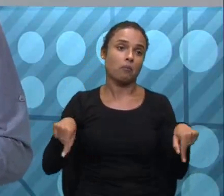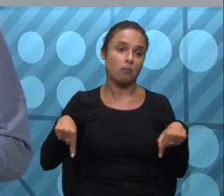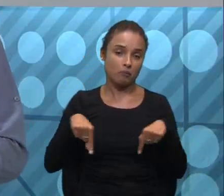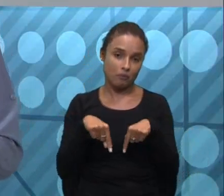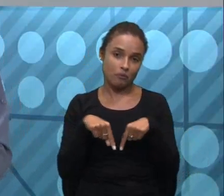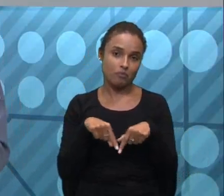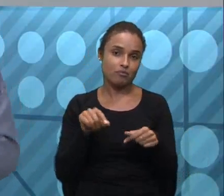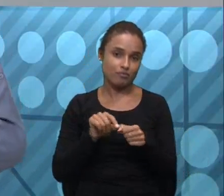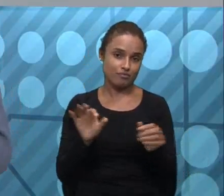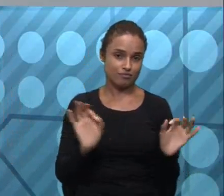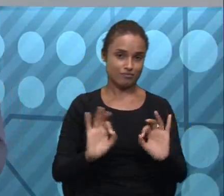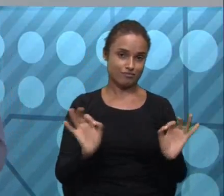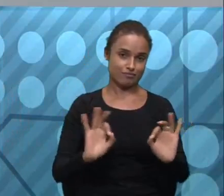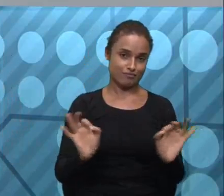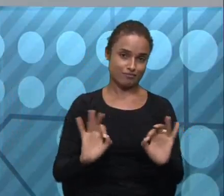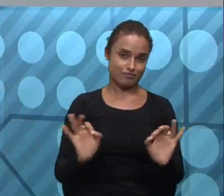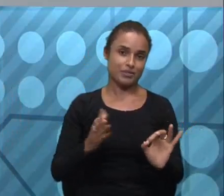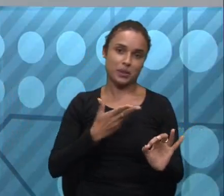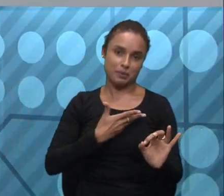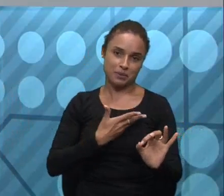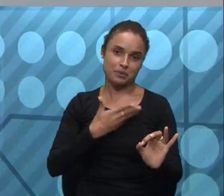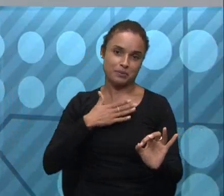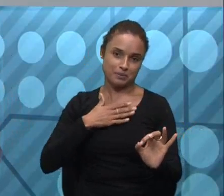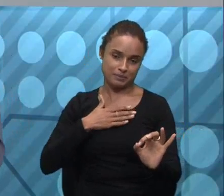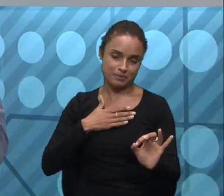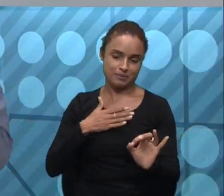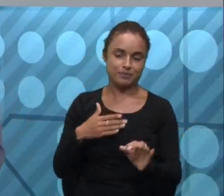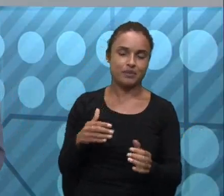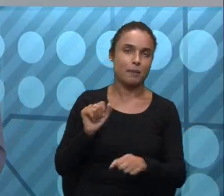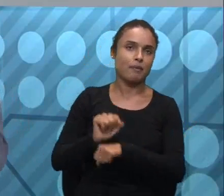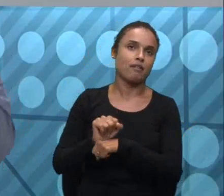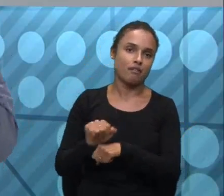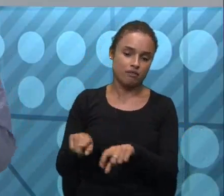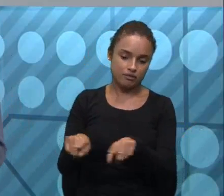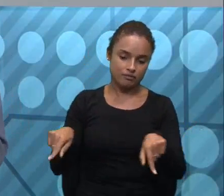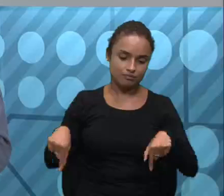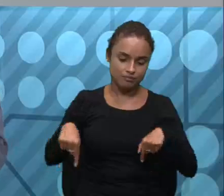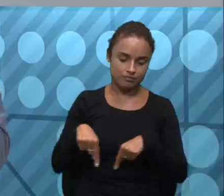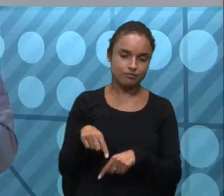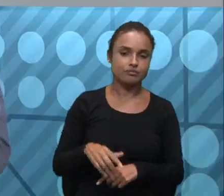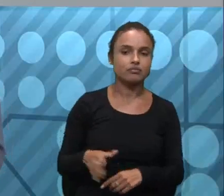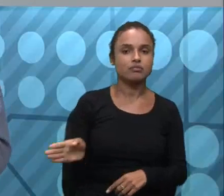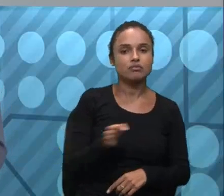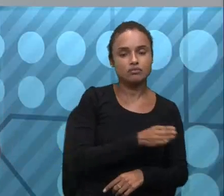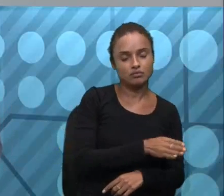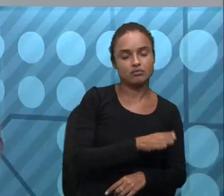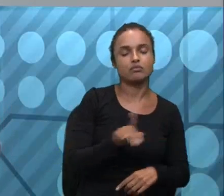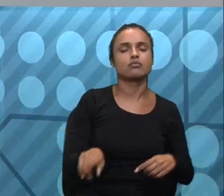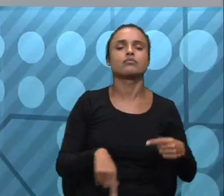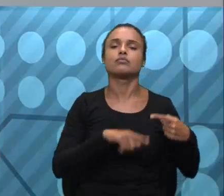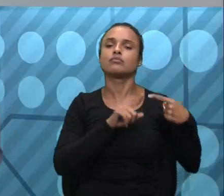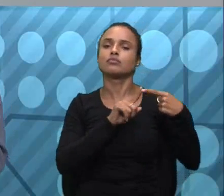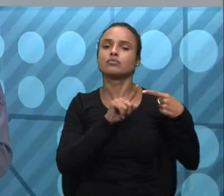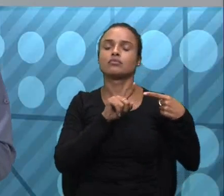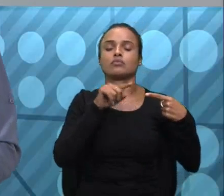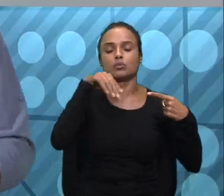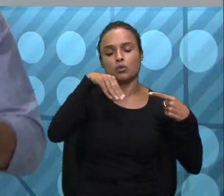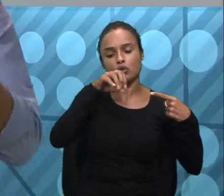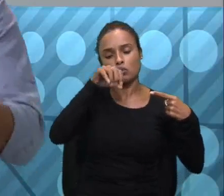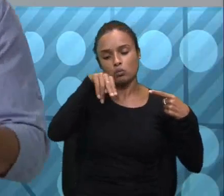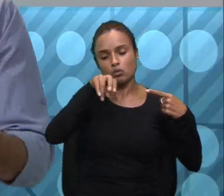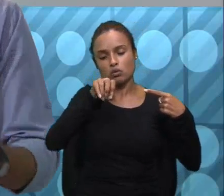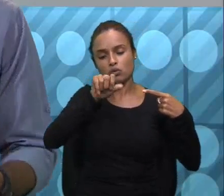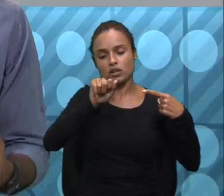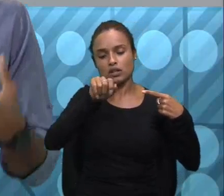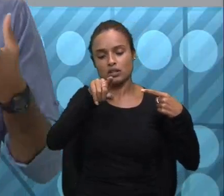de Tocantins fala para eu dar exemplos de articulação monoaxial, biaxial e triaxial. Ótima